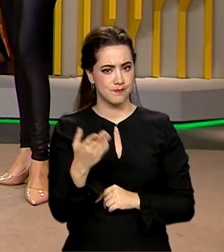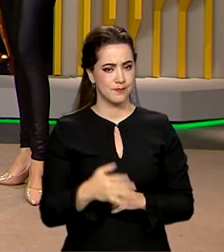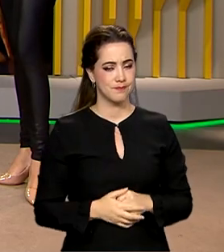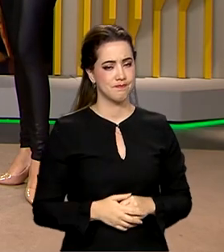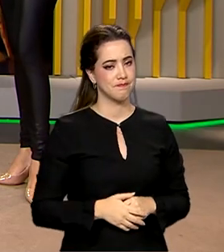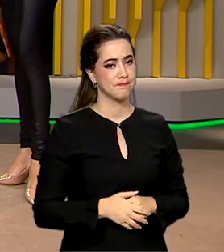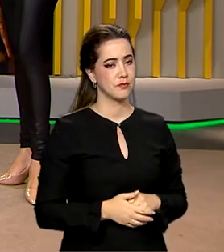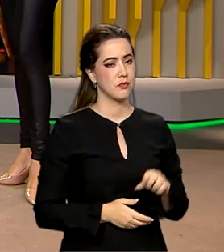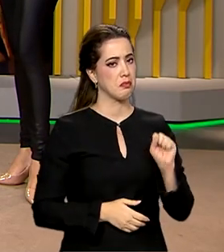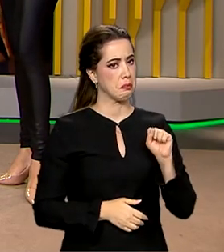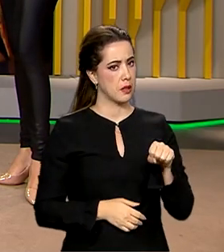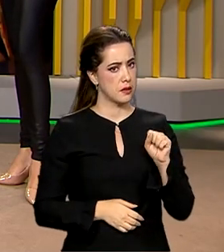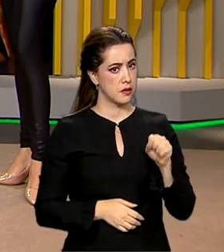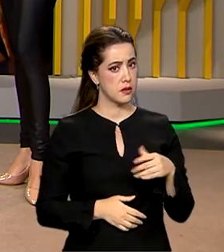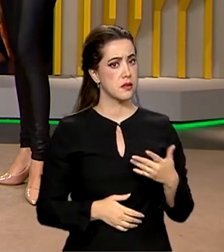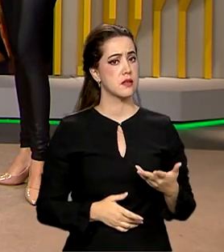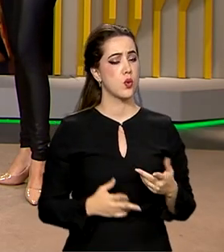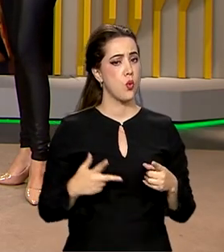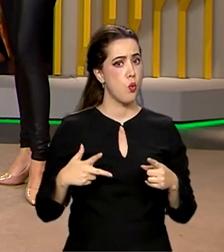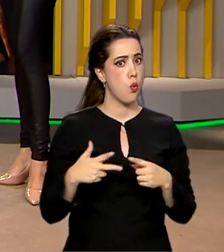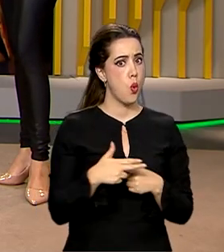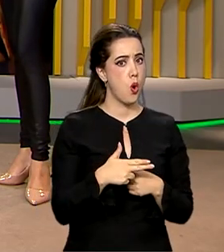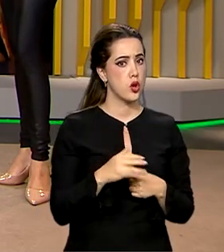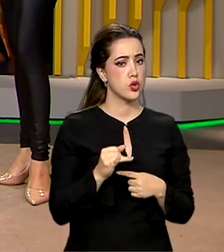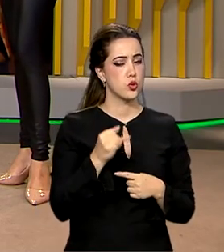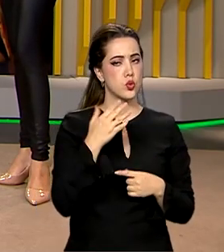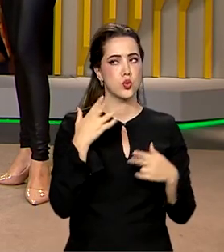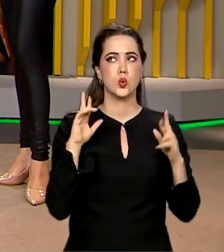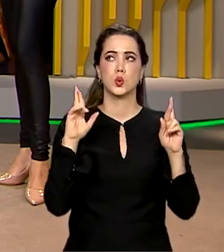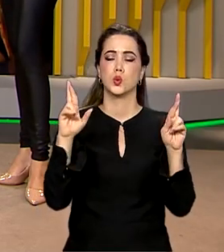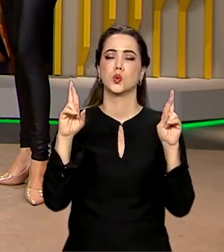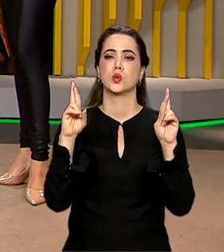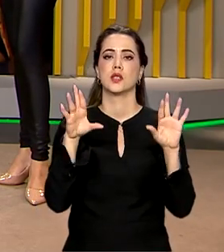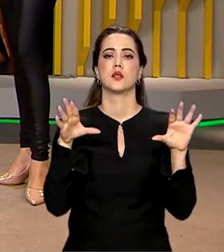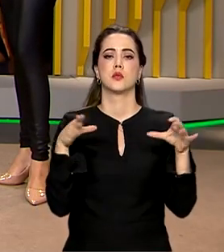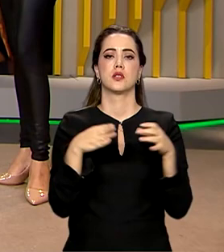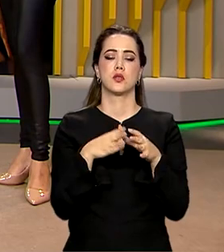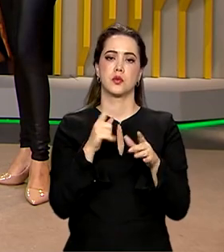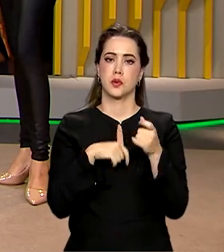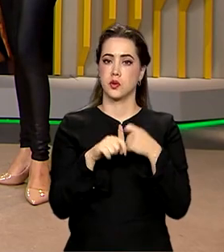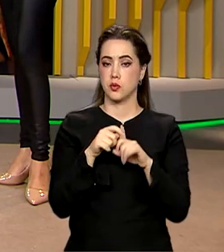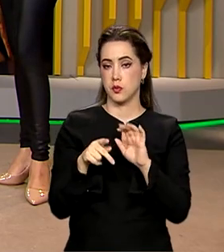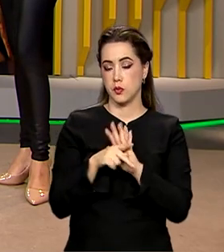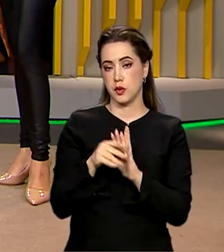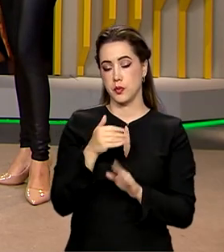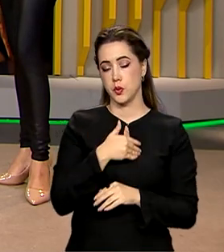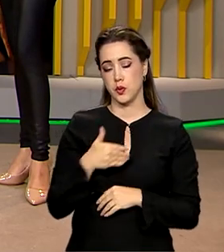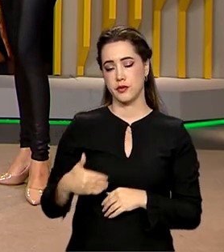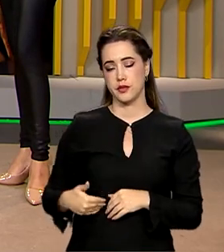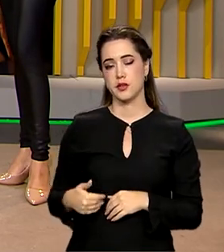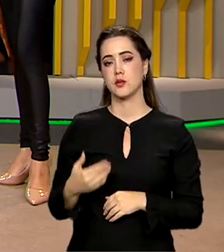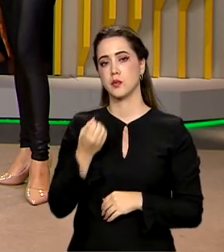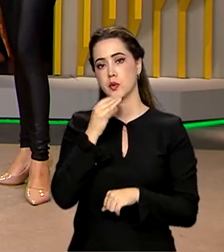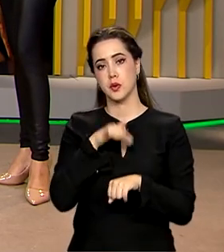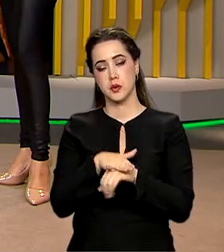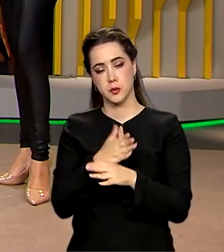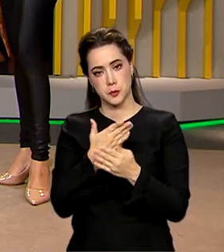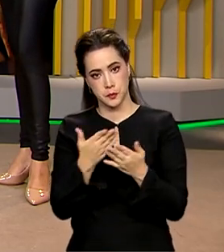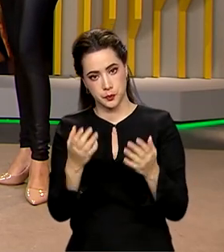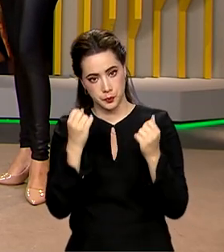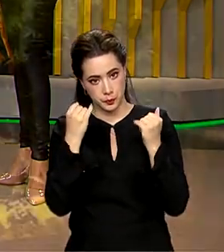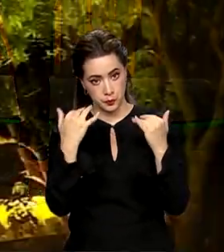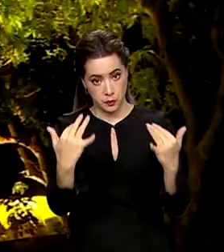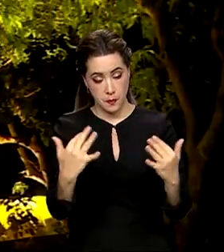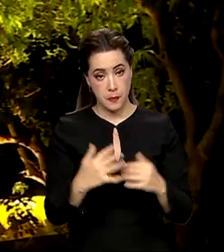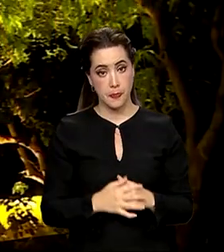Isso mesmo, um corte nos juros muito aguardado, principalmente pela equipe econômica do governo. Boa noite, Ana, Roberto e a você que nos